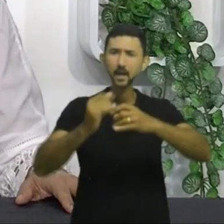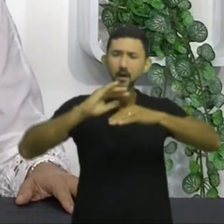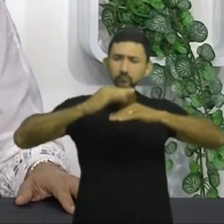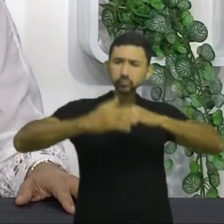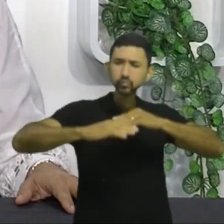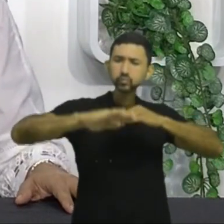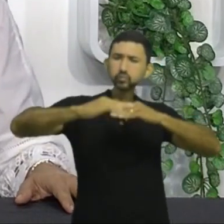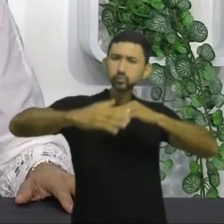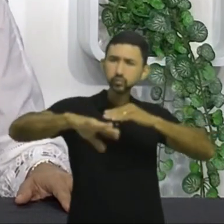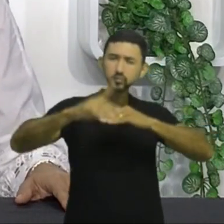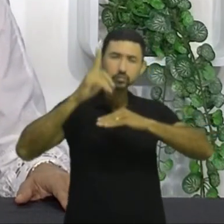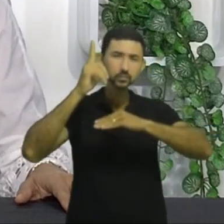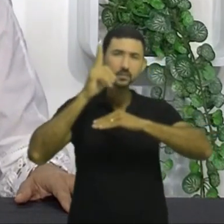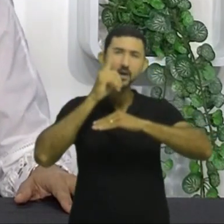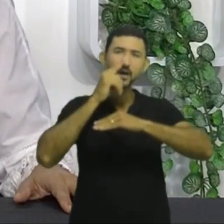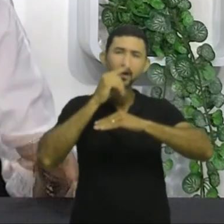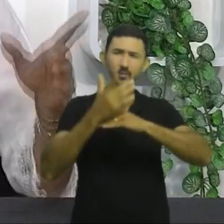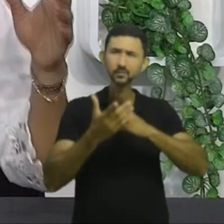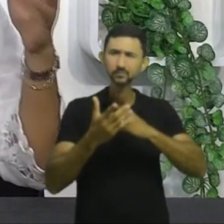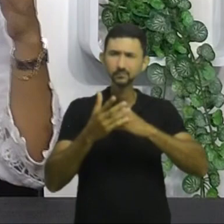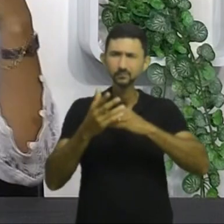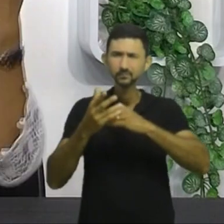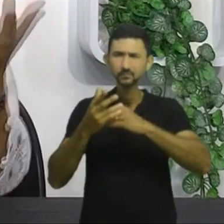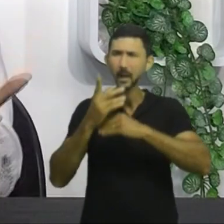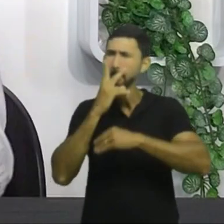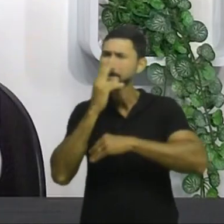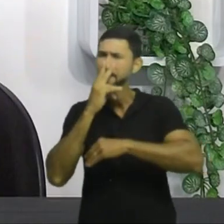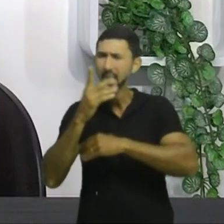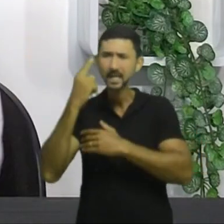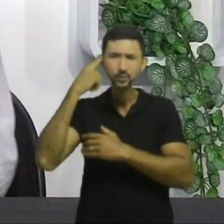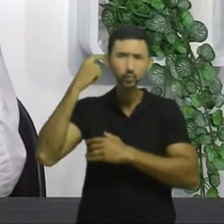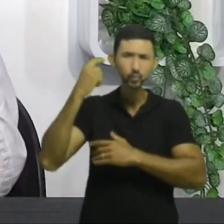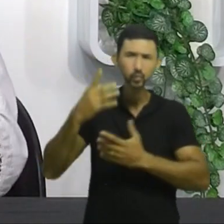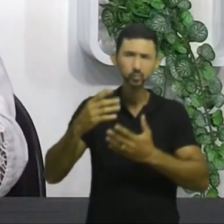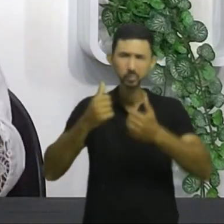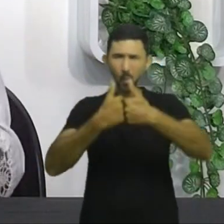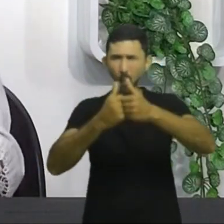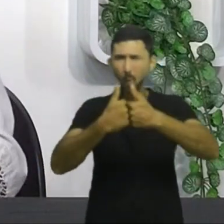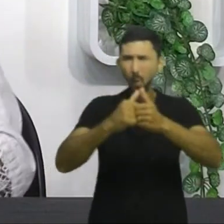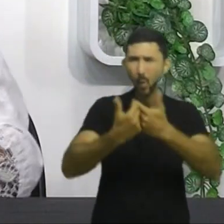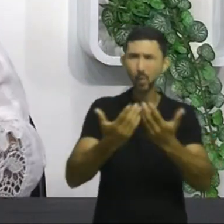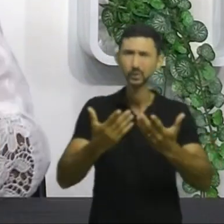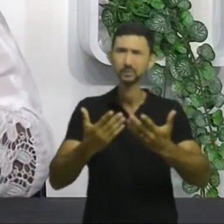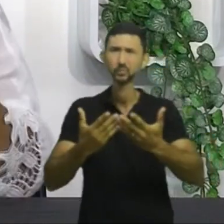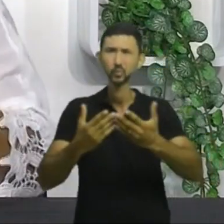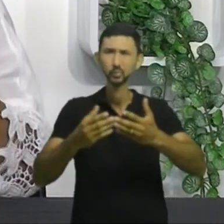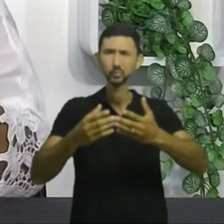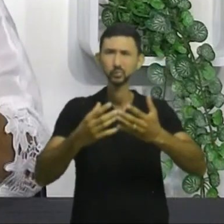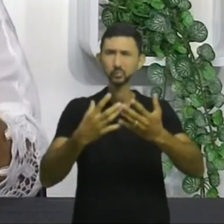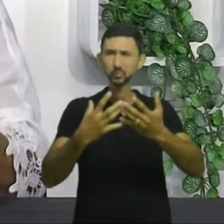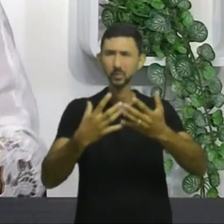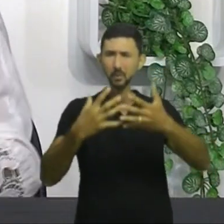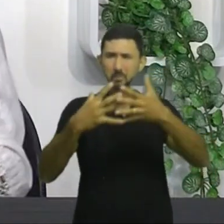ondas? Será que são semelhantes a esses ruídos que temos dos ônibus, dos caminhões,